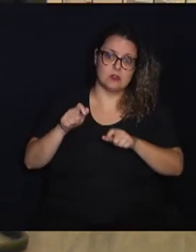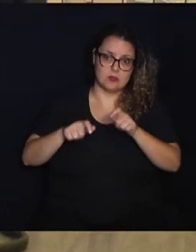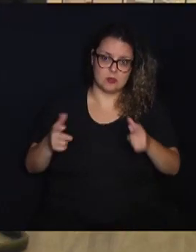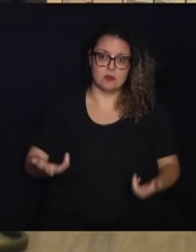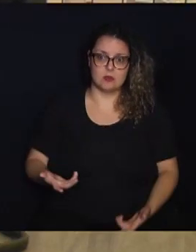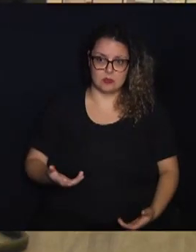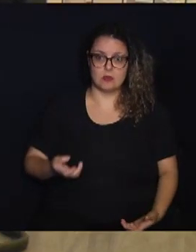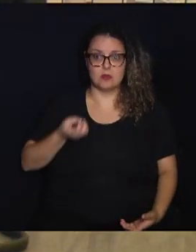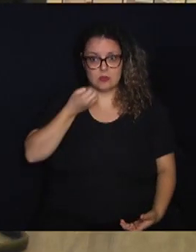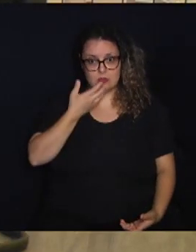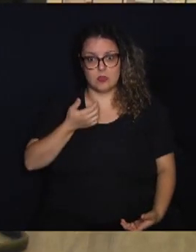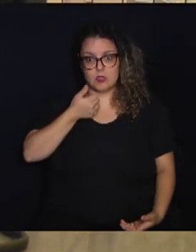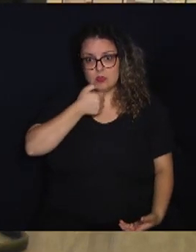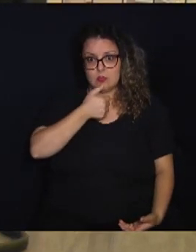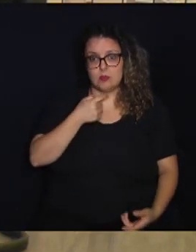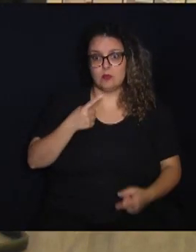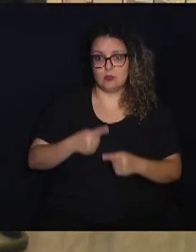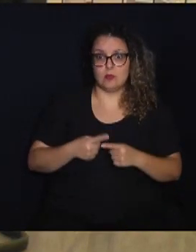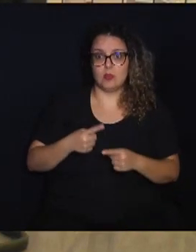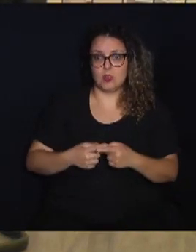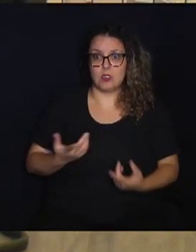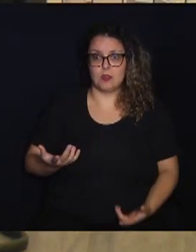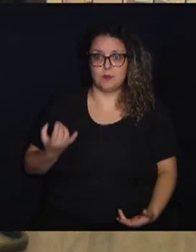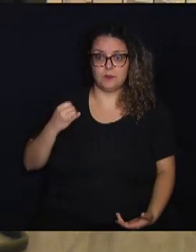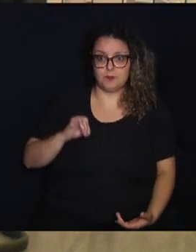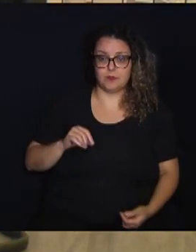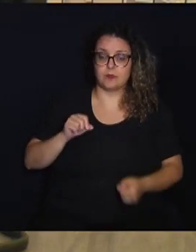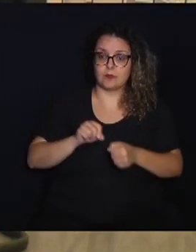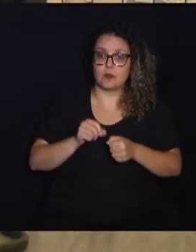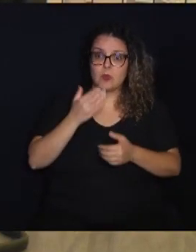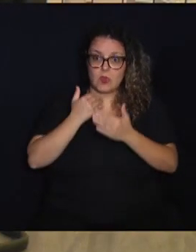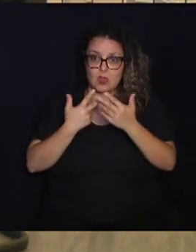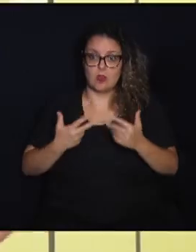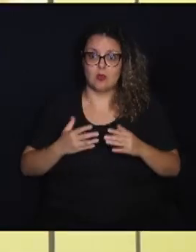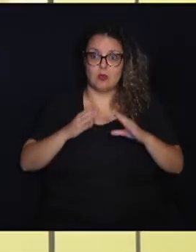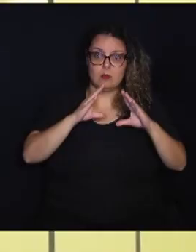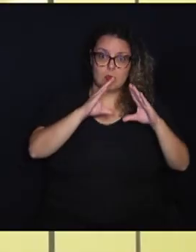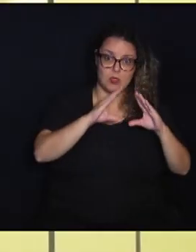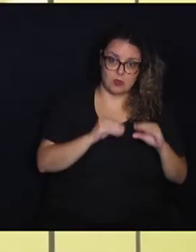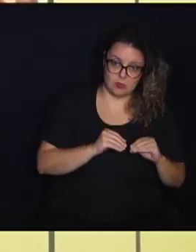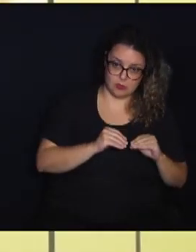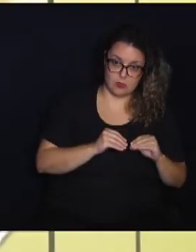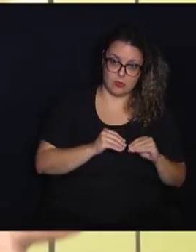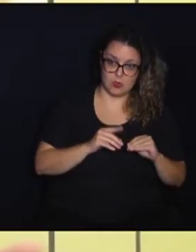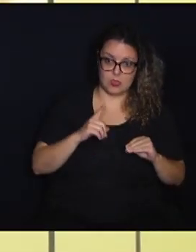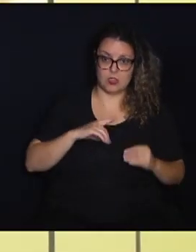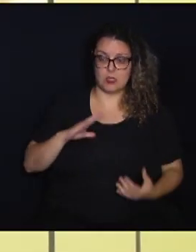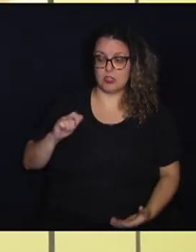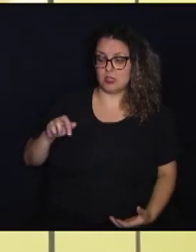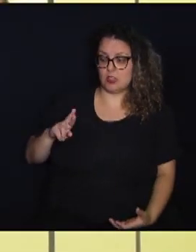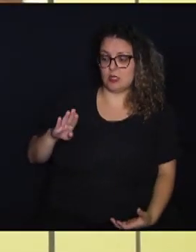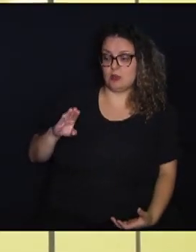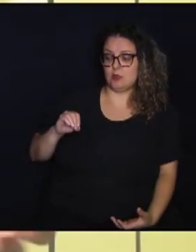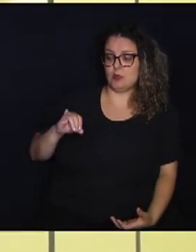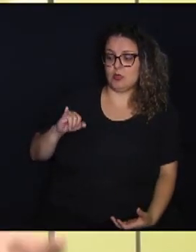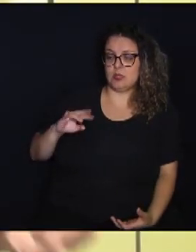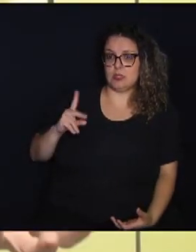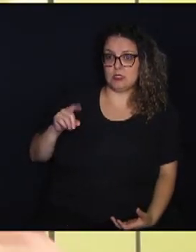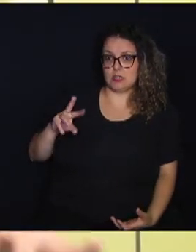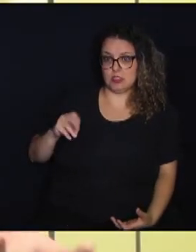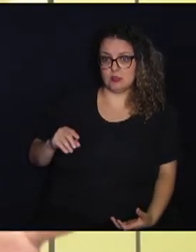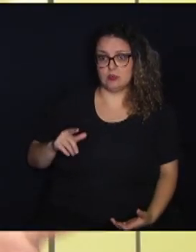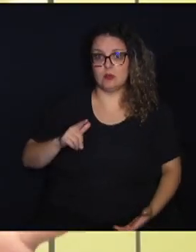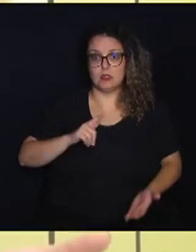dão muito bem com o jejum. Por quê? Se você faz uma alimentação à noite que tenha carboidratos limpos, você vai